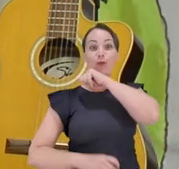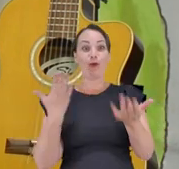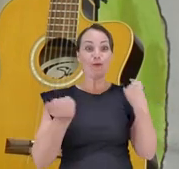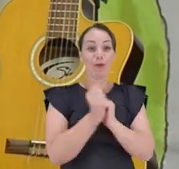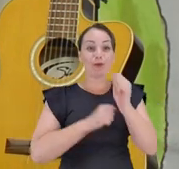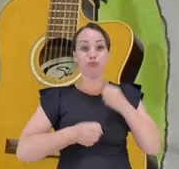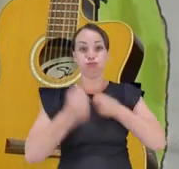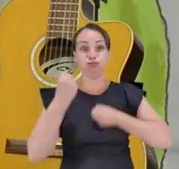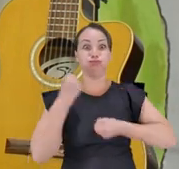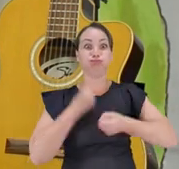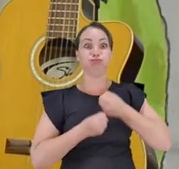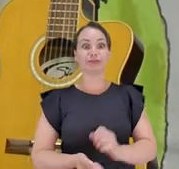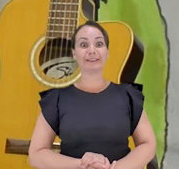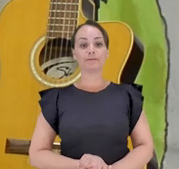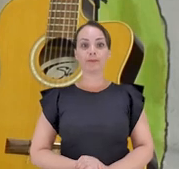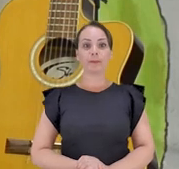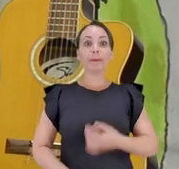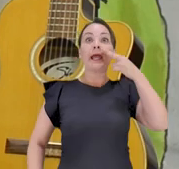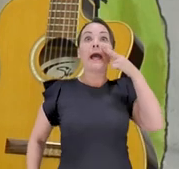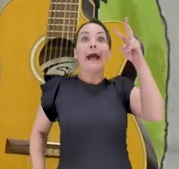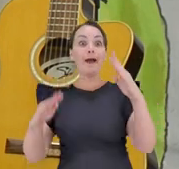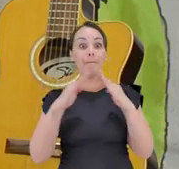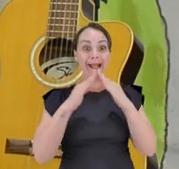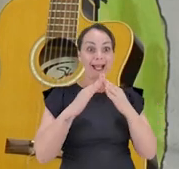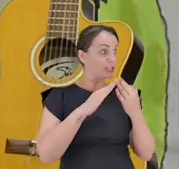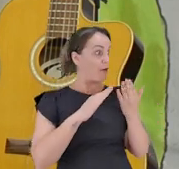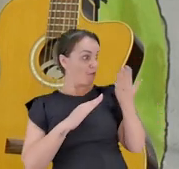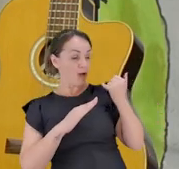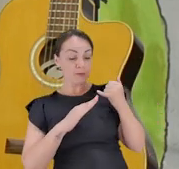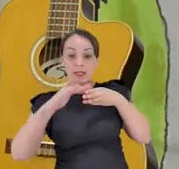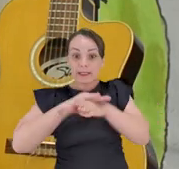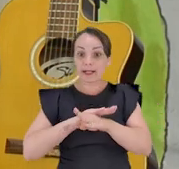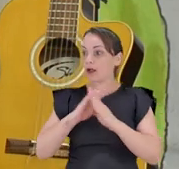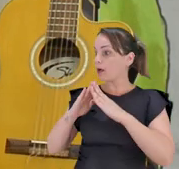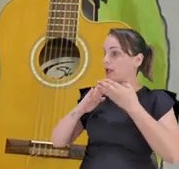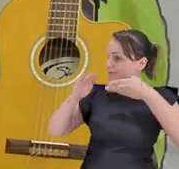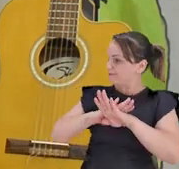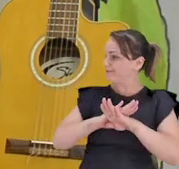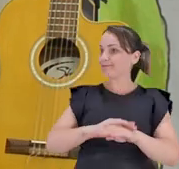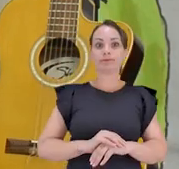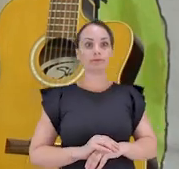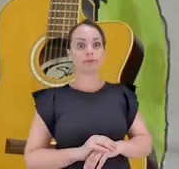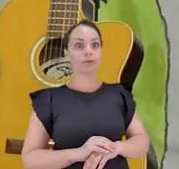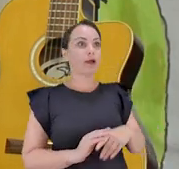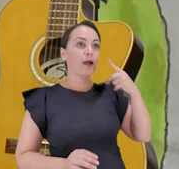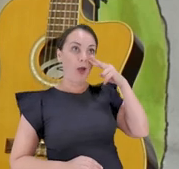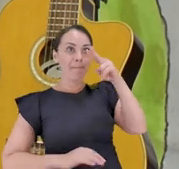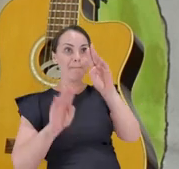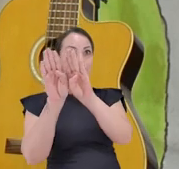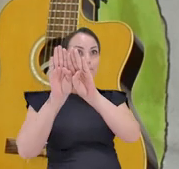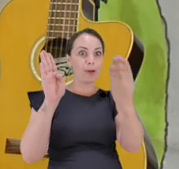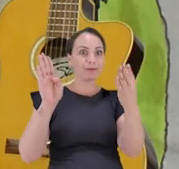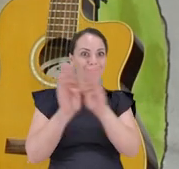Corre. Xiii, olha uma casa, vamos entrar. Uma casa, vamos entrar. Ti, olha uma porta, vamos